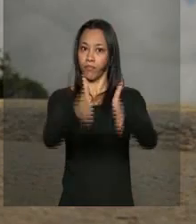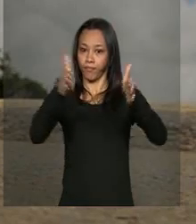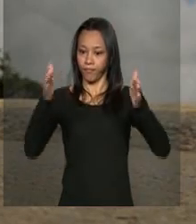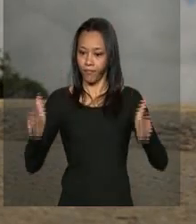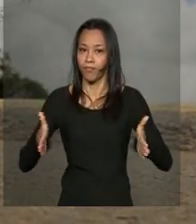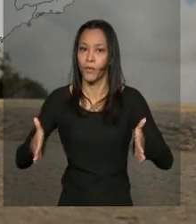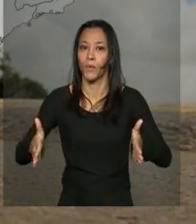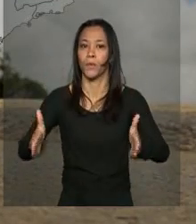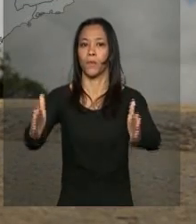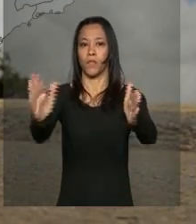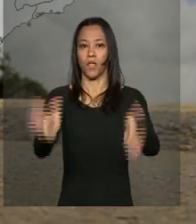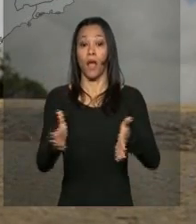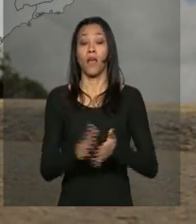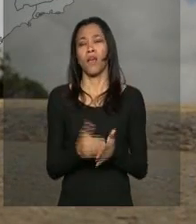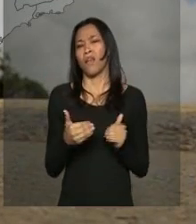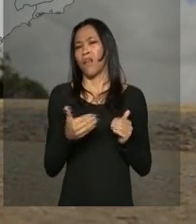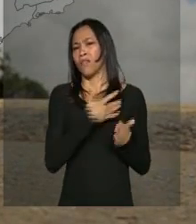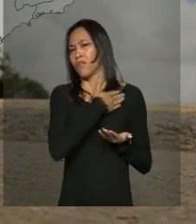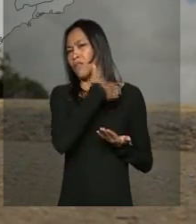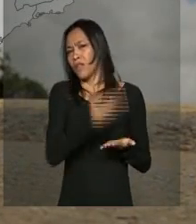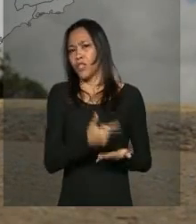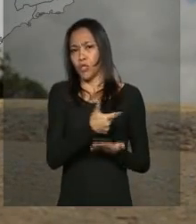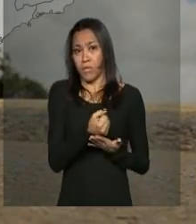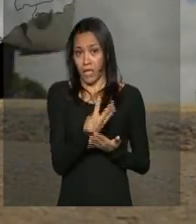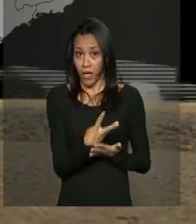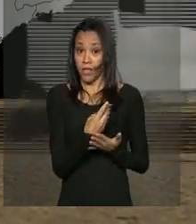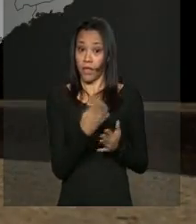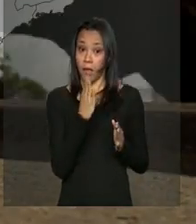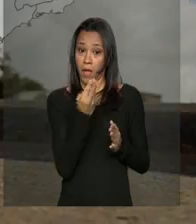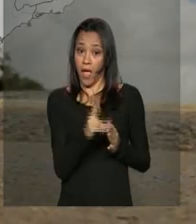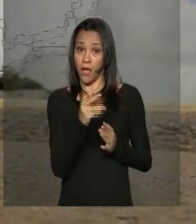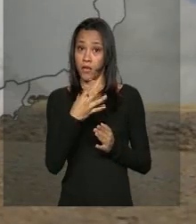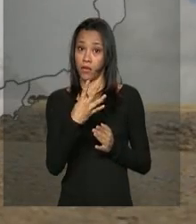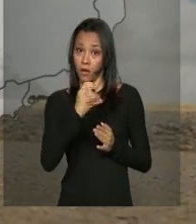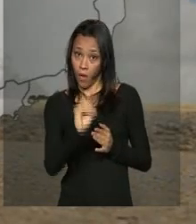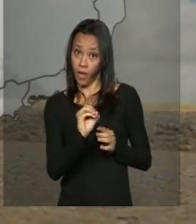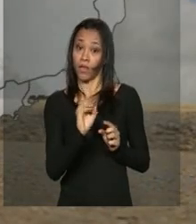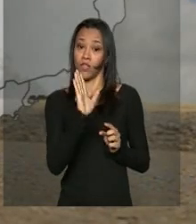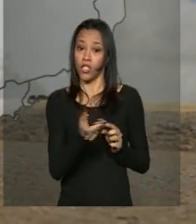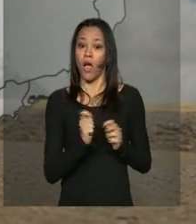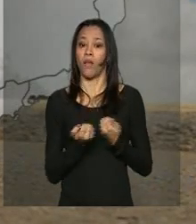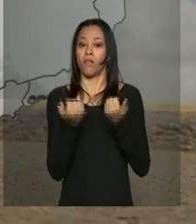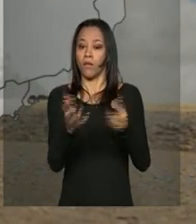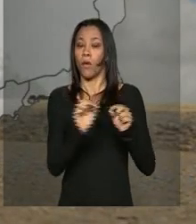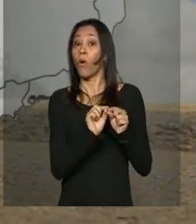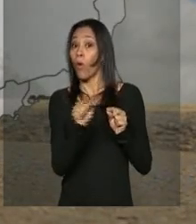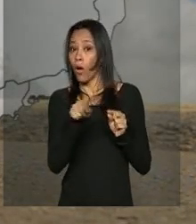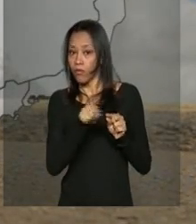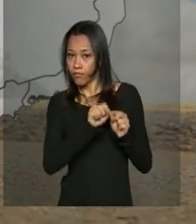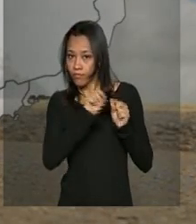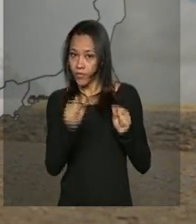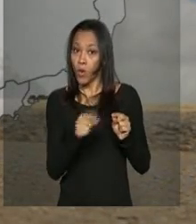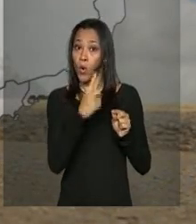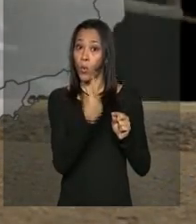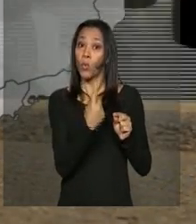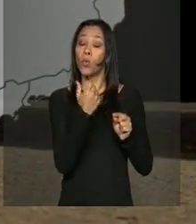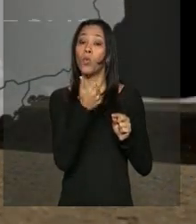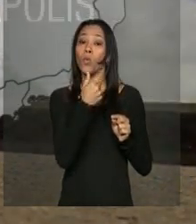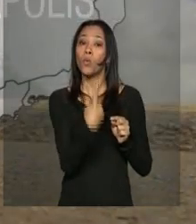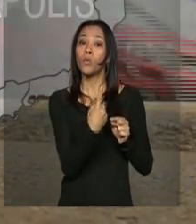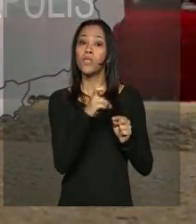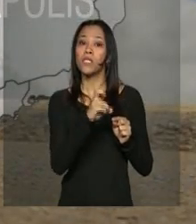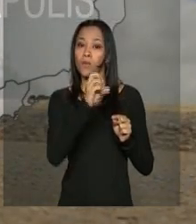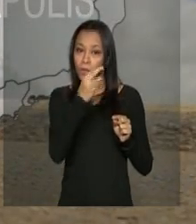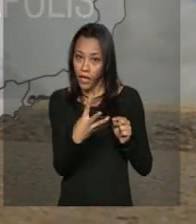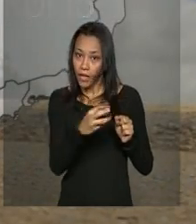duplicada. Desde 2013, além da BR-040, foram concedidos os seguintes trechos de rodovias: a BR-153, de